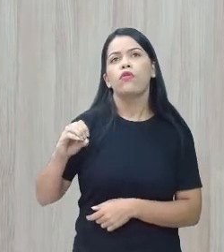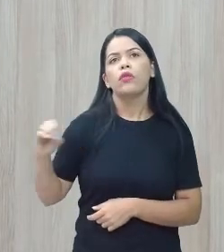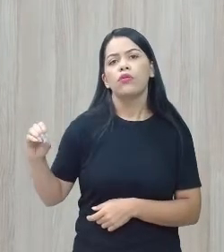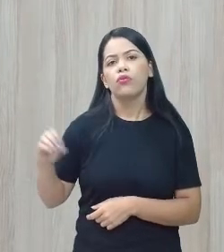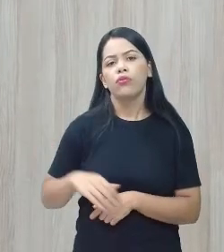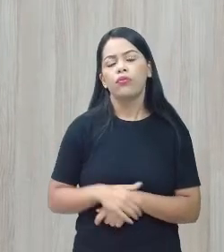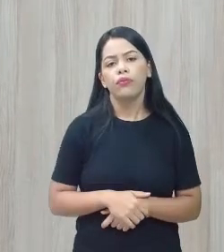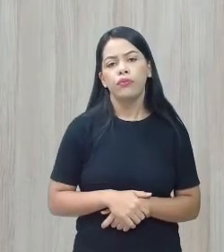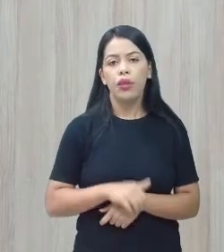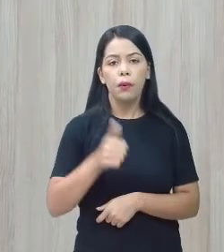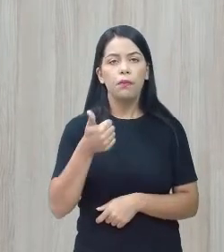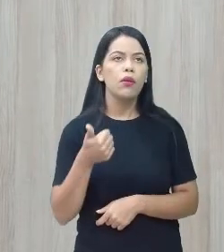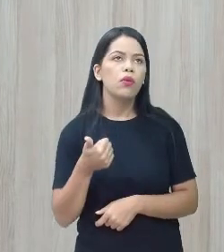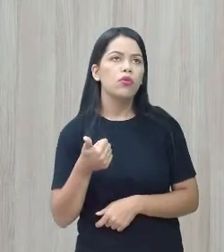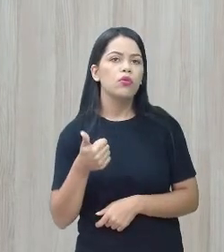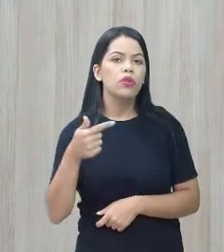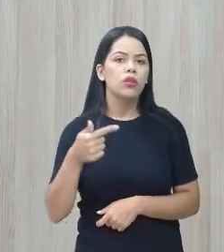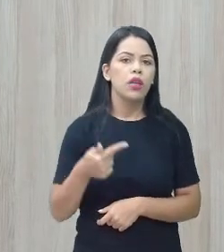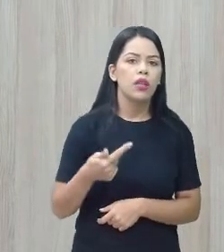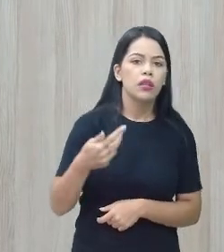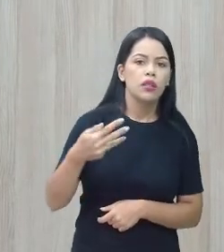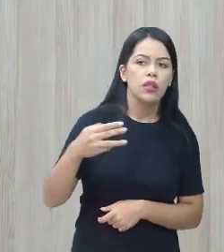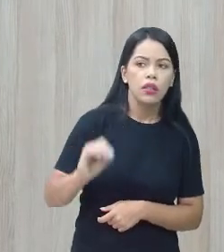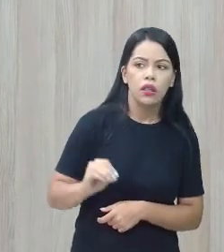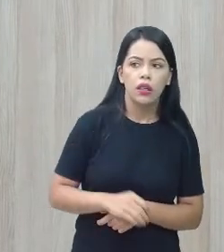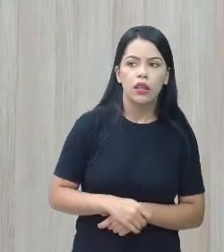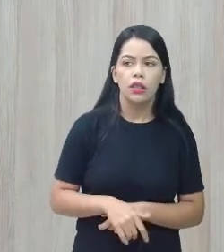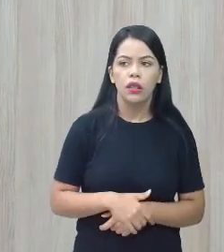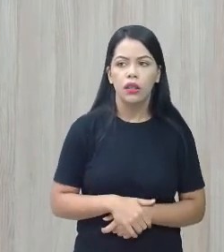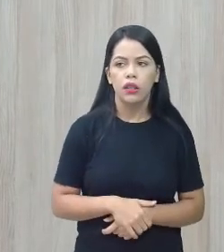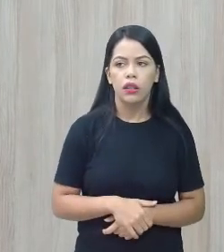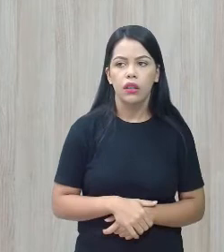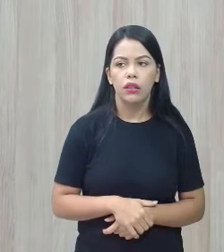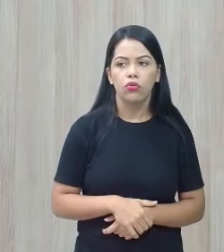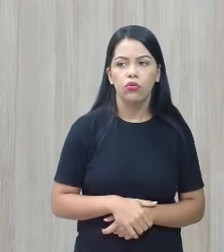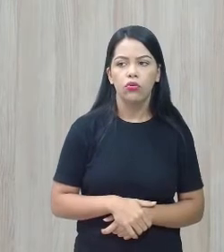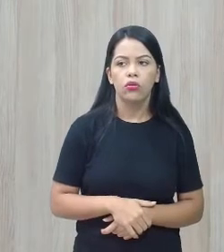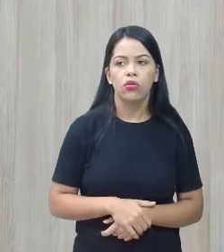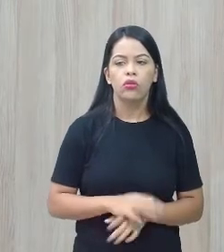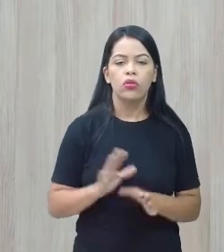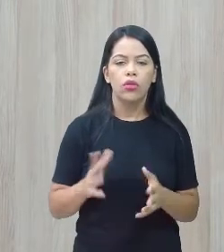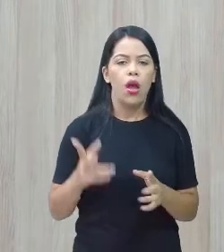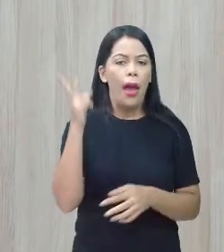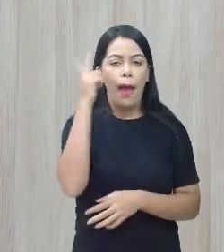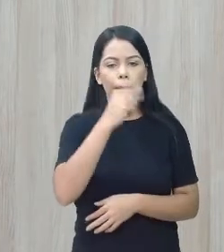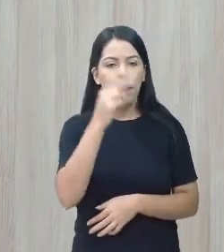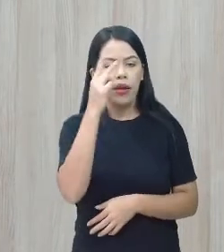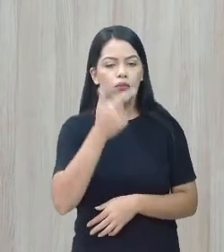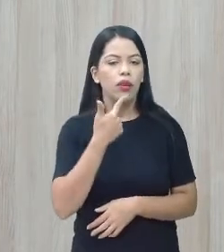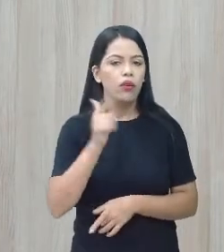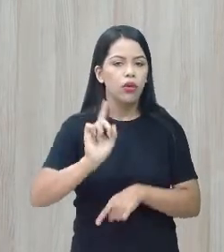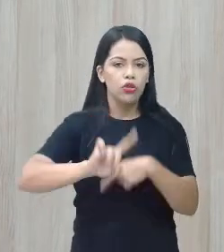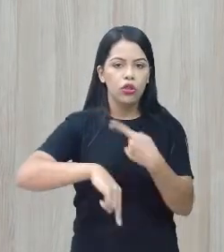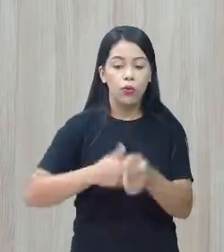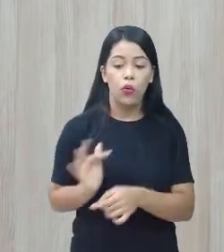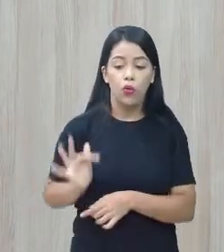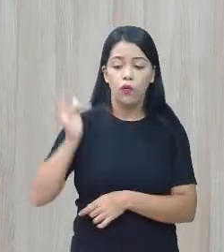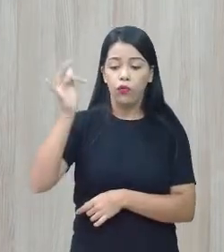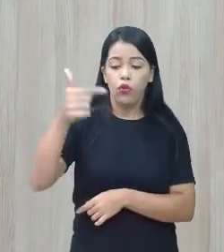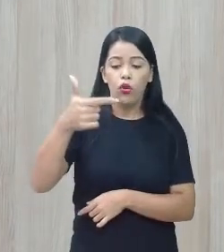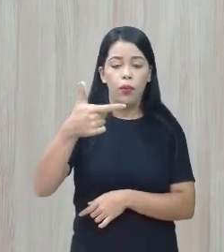1900, em 1730, sei lá, e será a mesma linguagem usada em